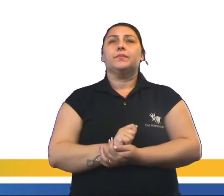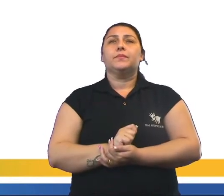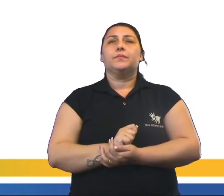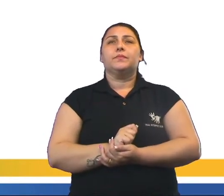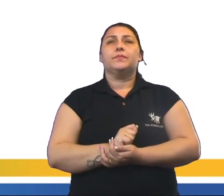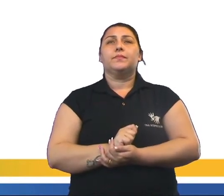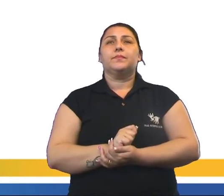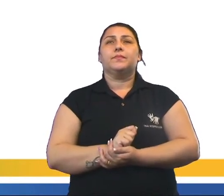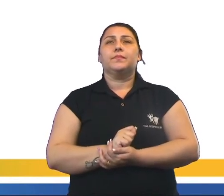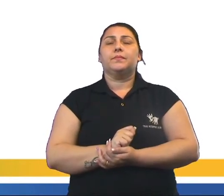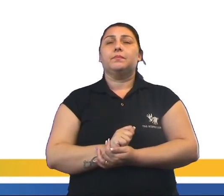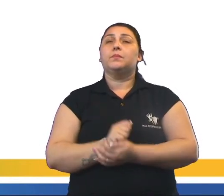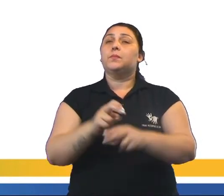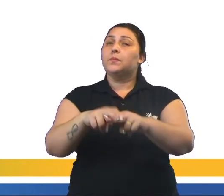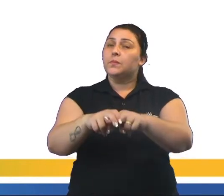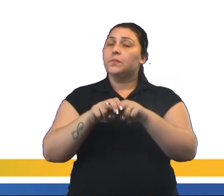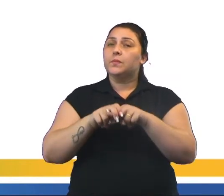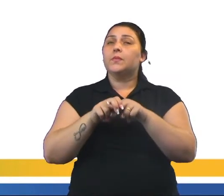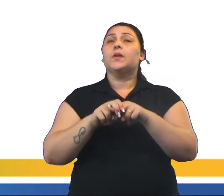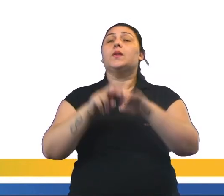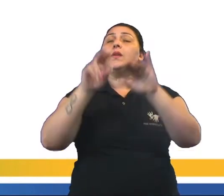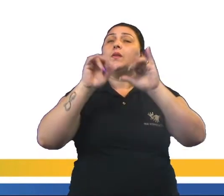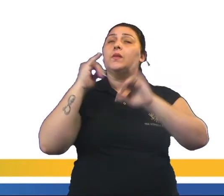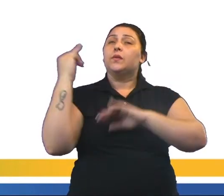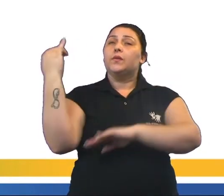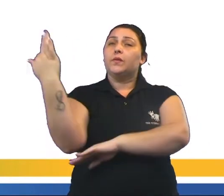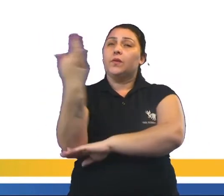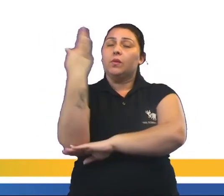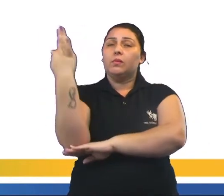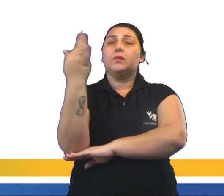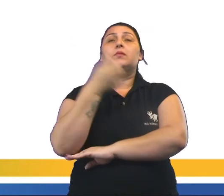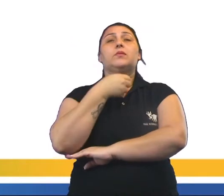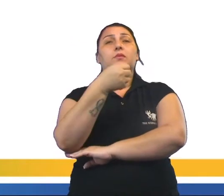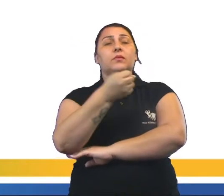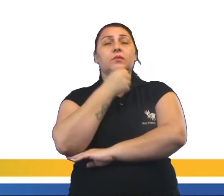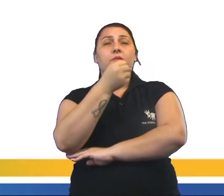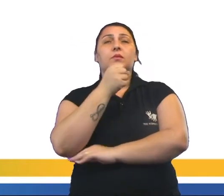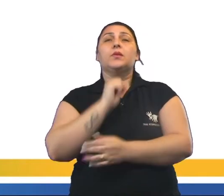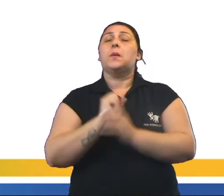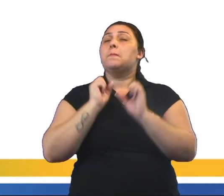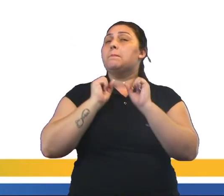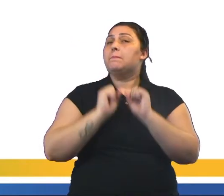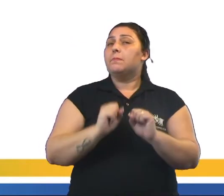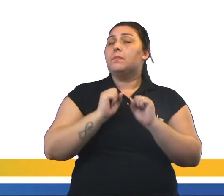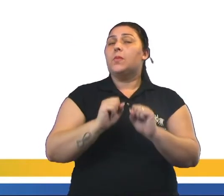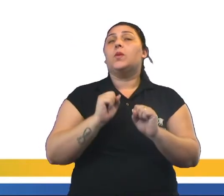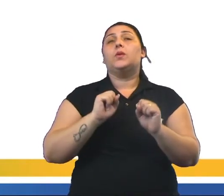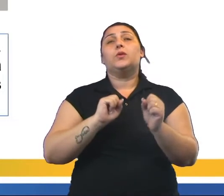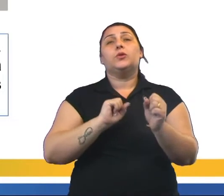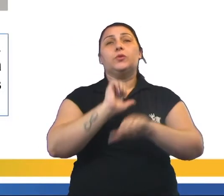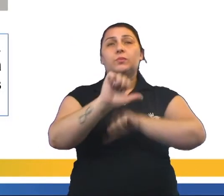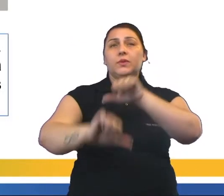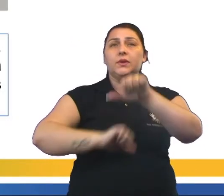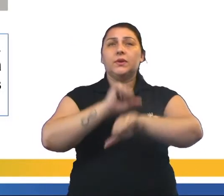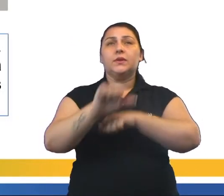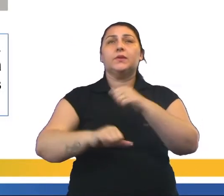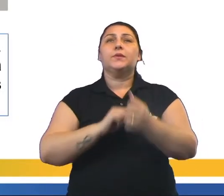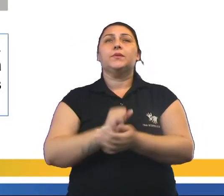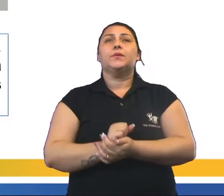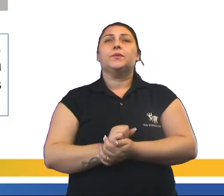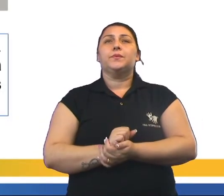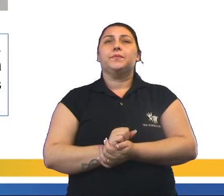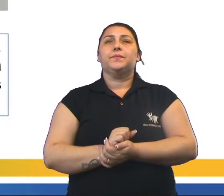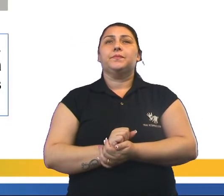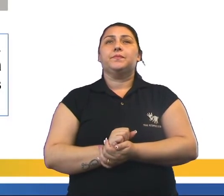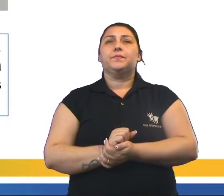modalidade escrita. Portanto, o grau de formalidade das entrevistas pode variar, tá bom?